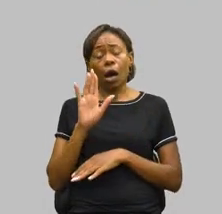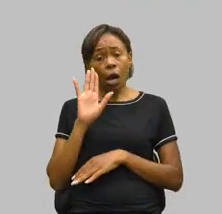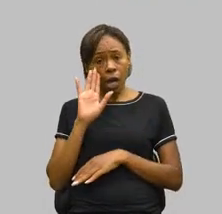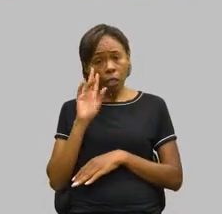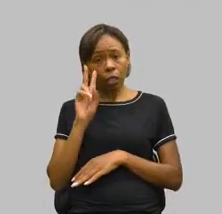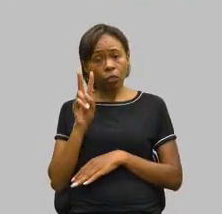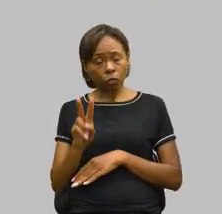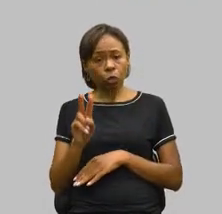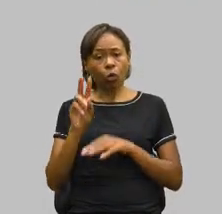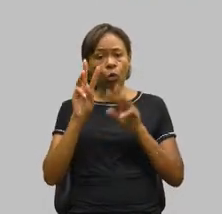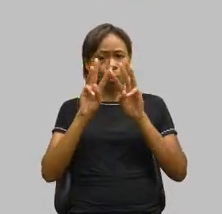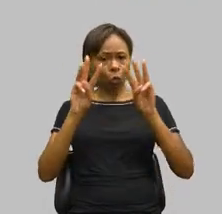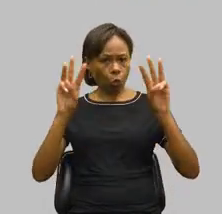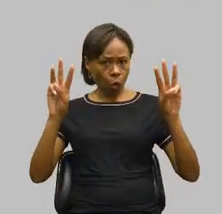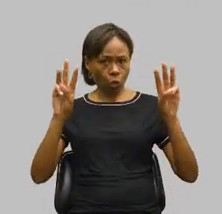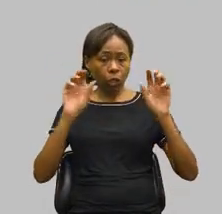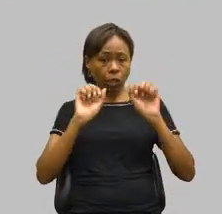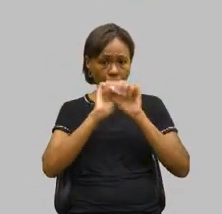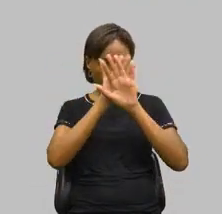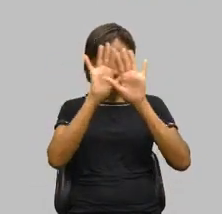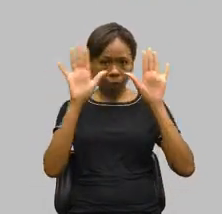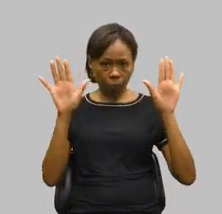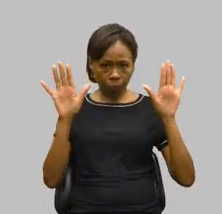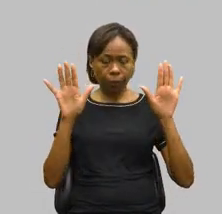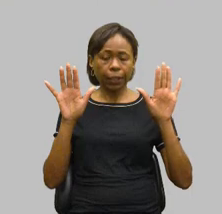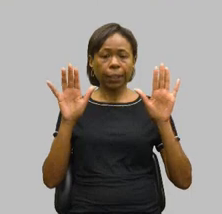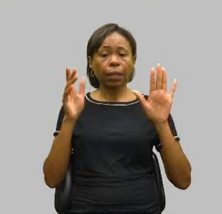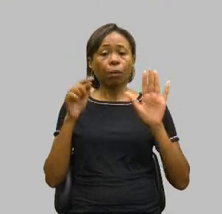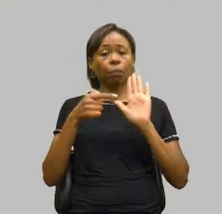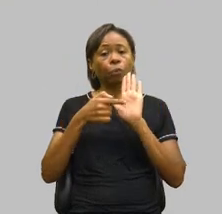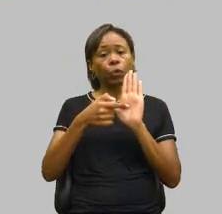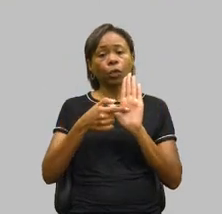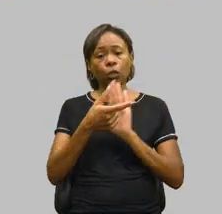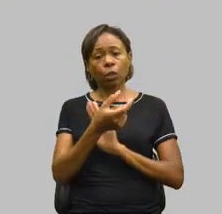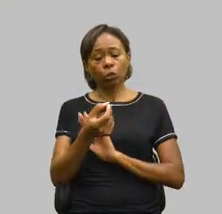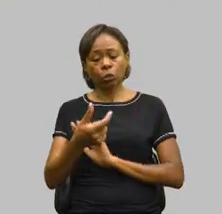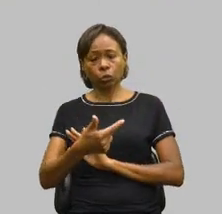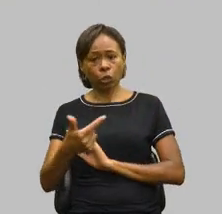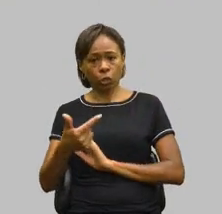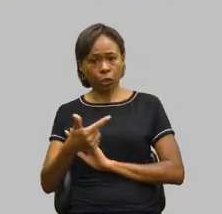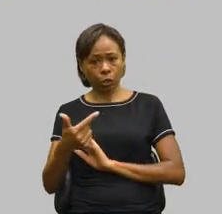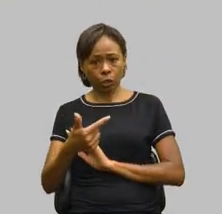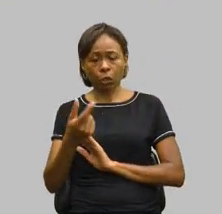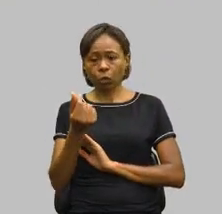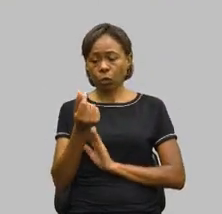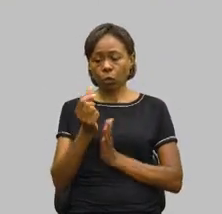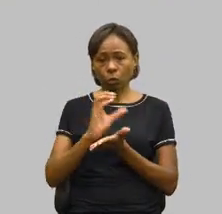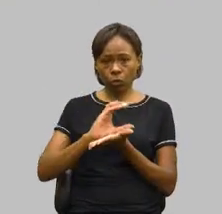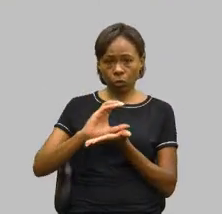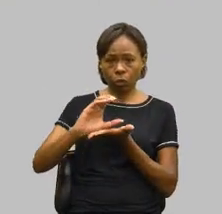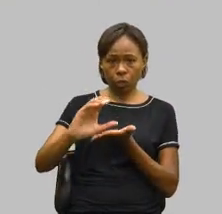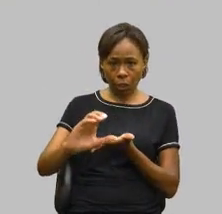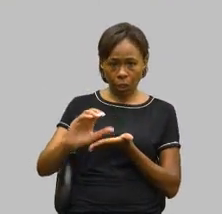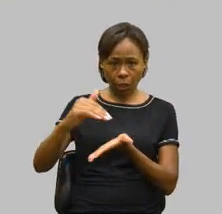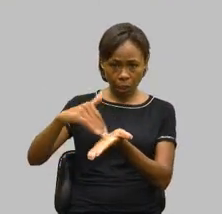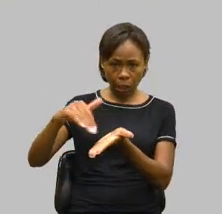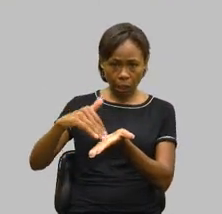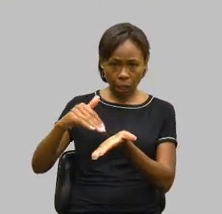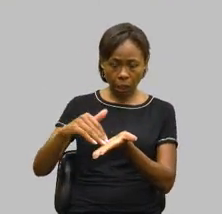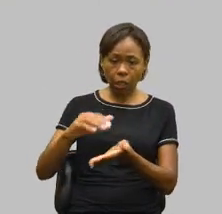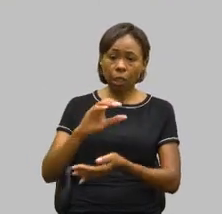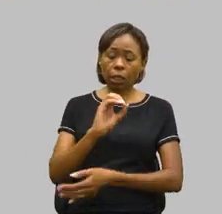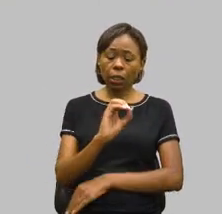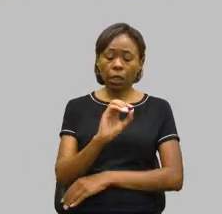da transparência mostrou que em 2022 o orçamento destinado à pasta correspondeu a 0,11%